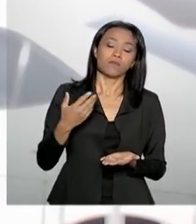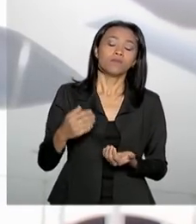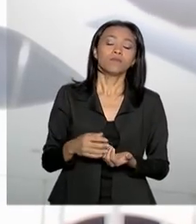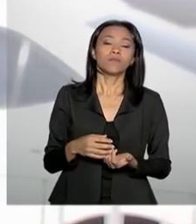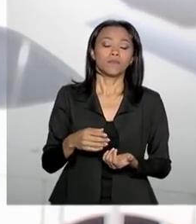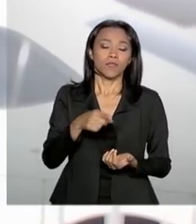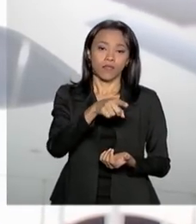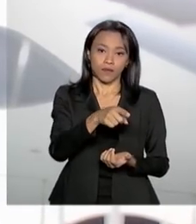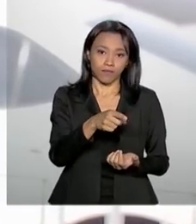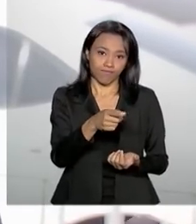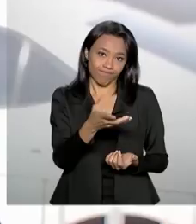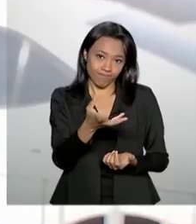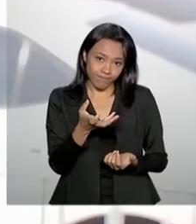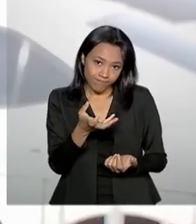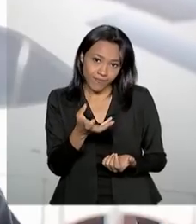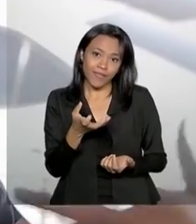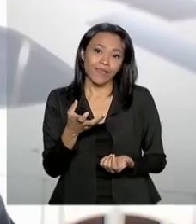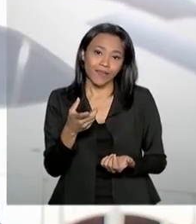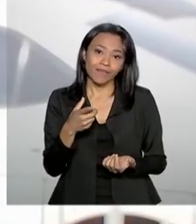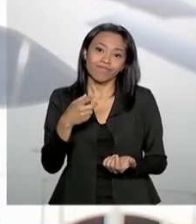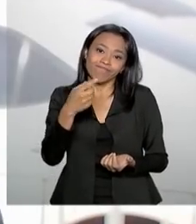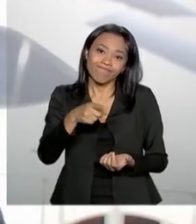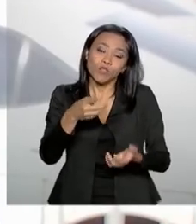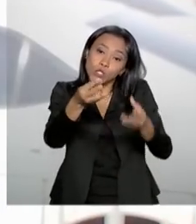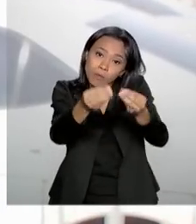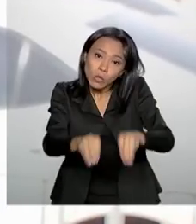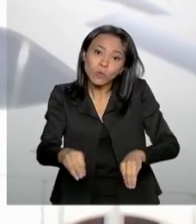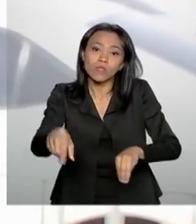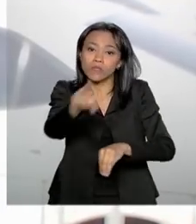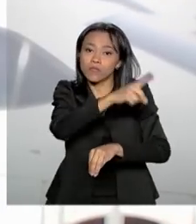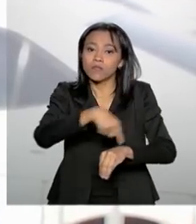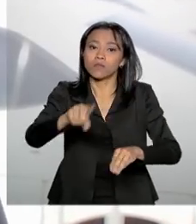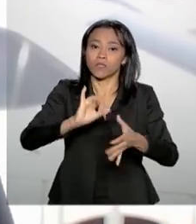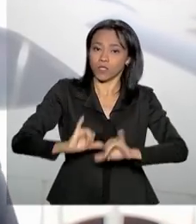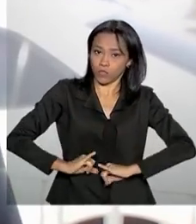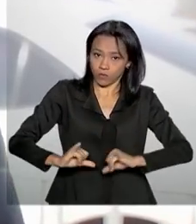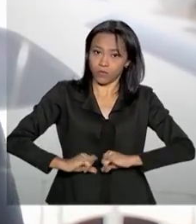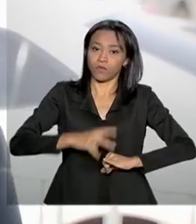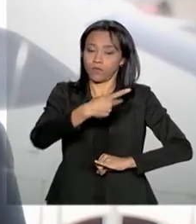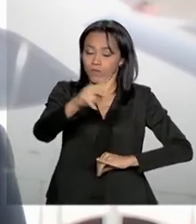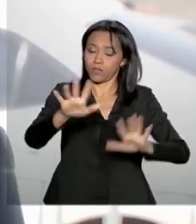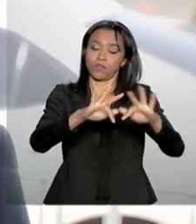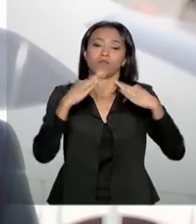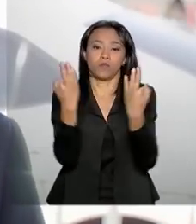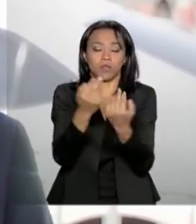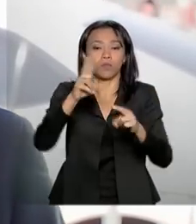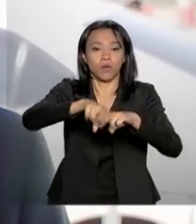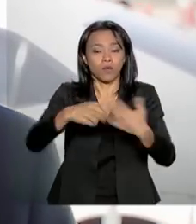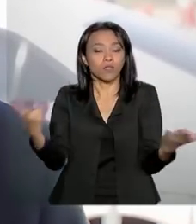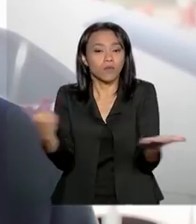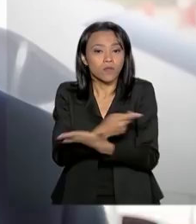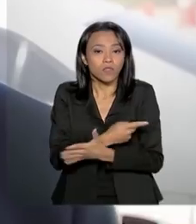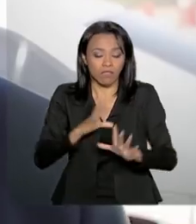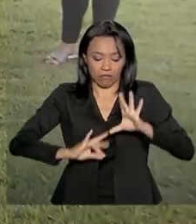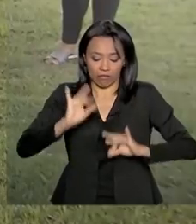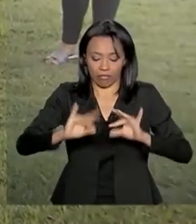enfim, de reaver os eventuais danos e danos que ocorreram em virtude do desastre de